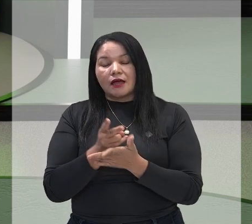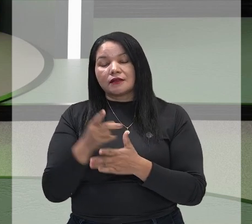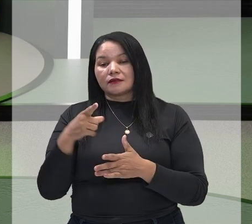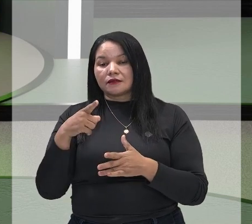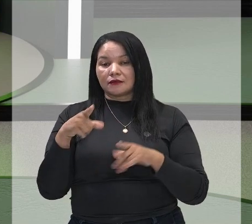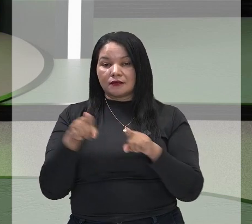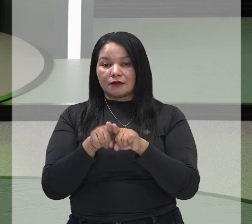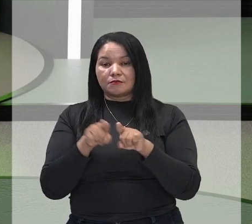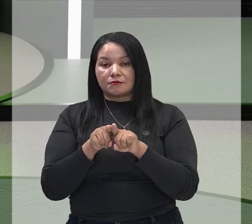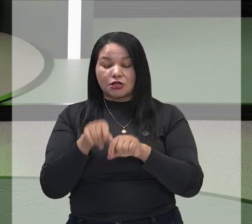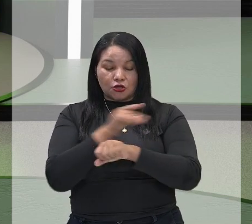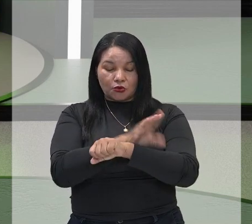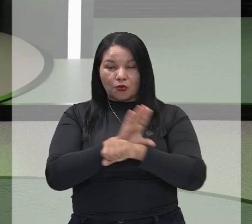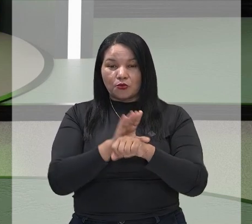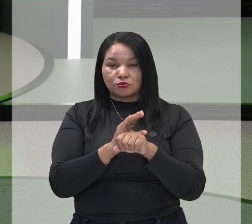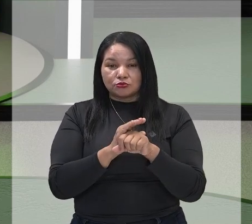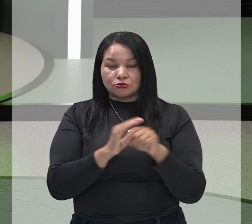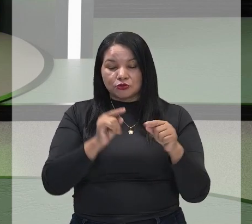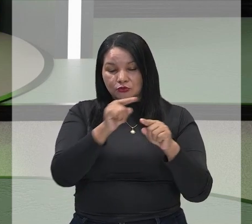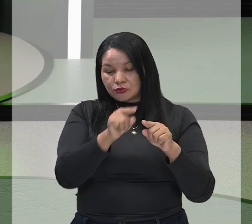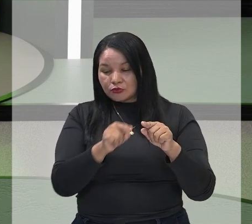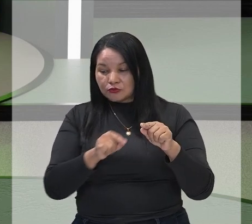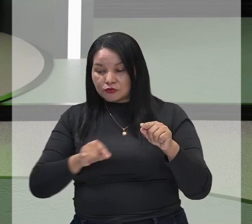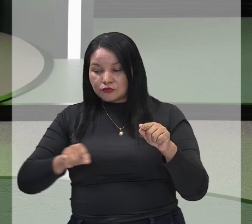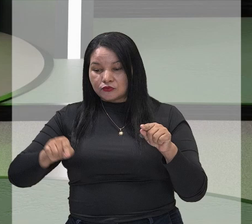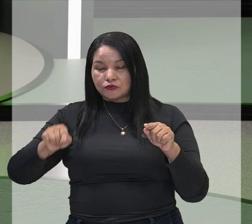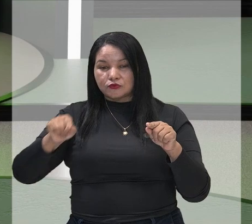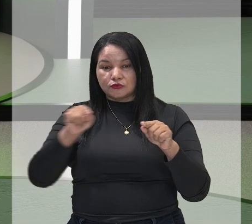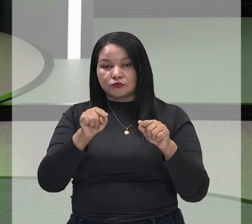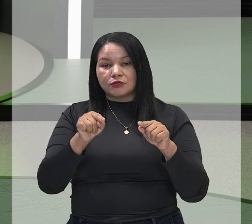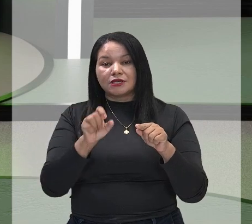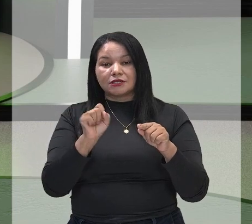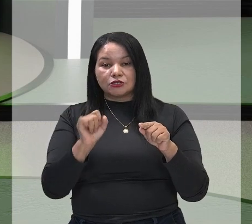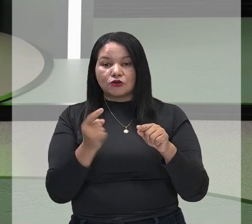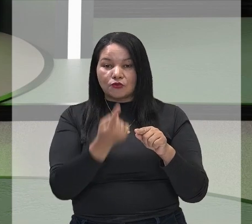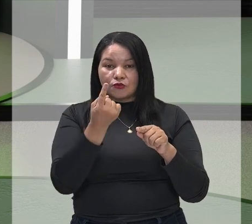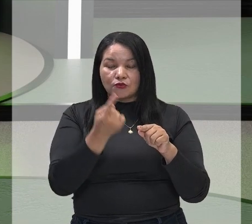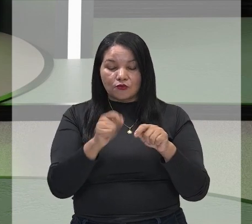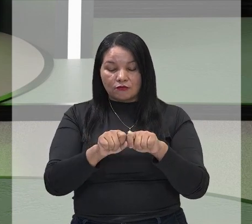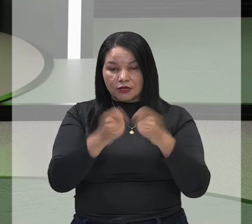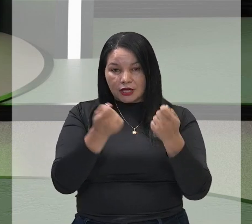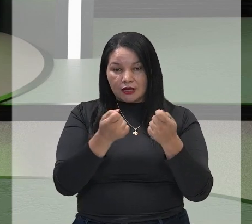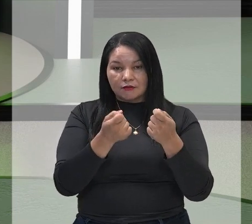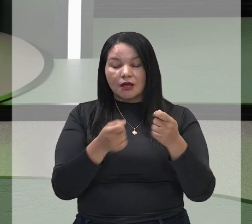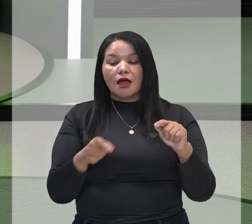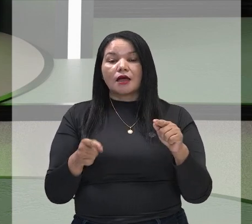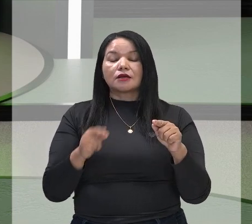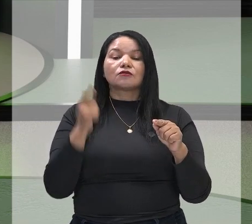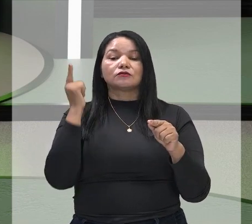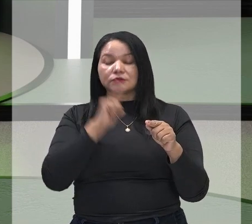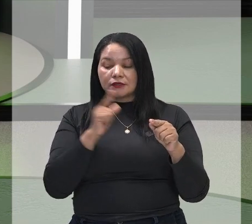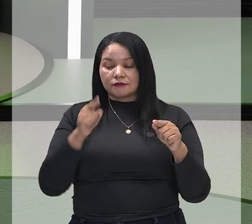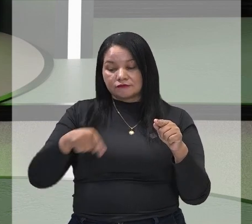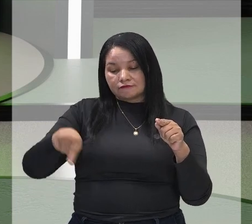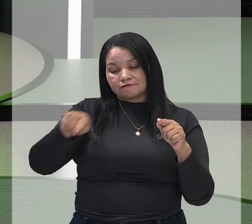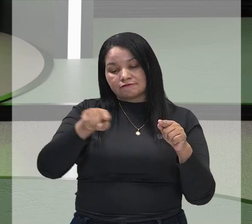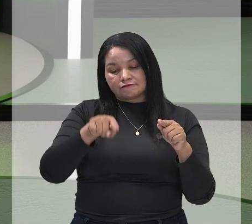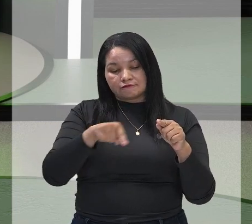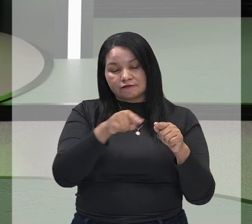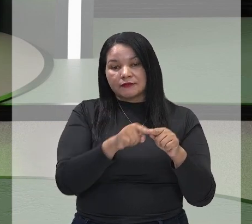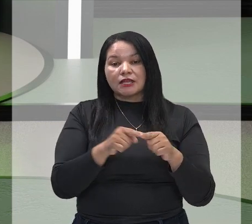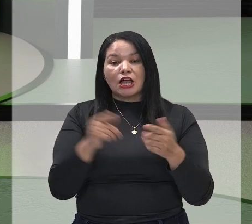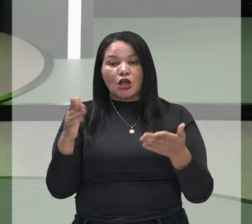conseguir passar por aqueles caminhos que não foram danificados. Eles são utilizados nas instalações